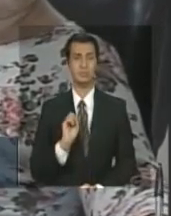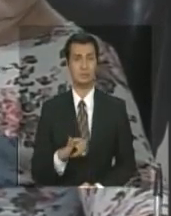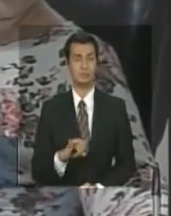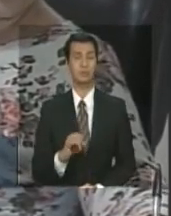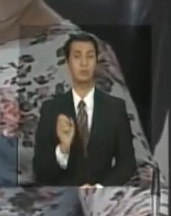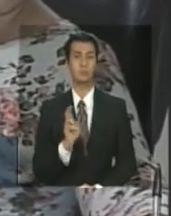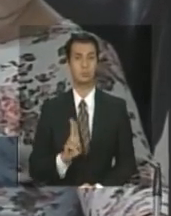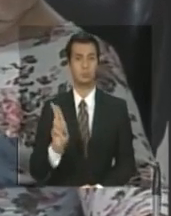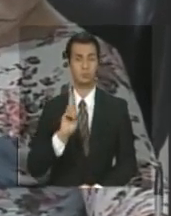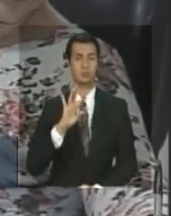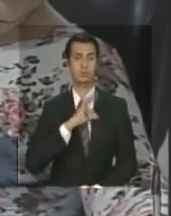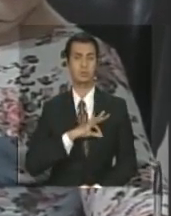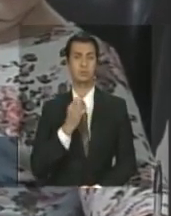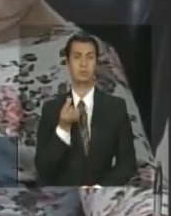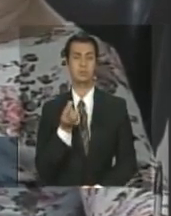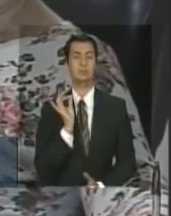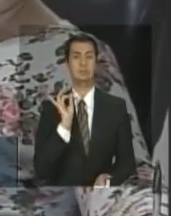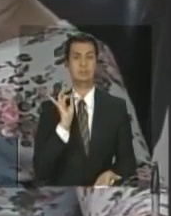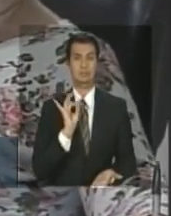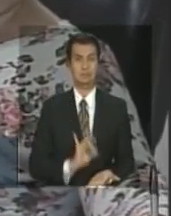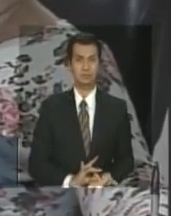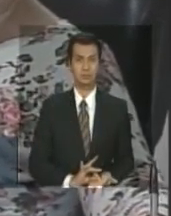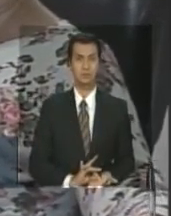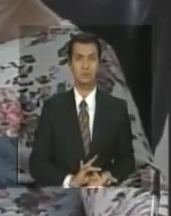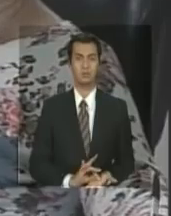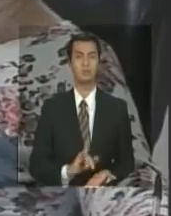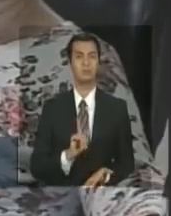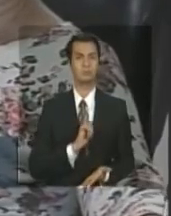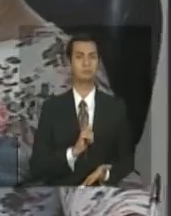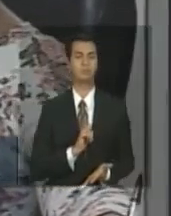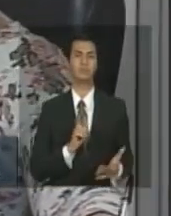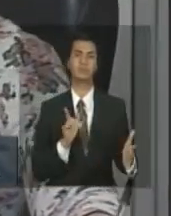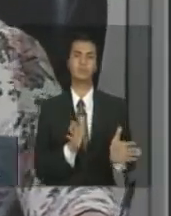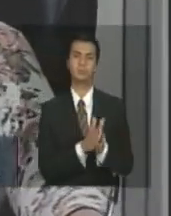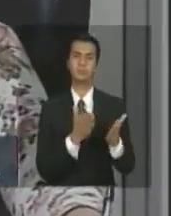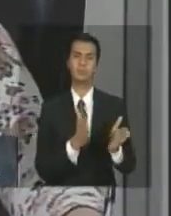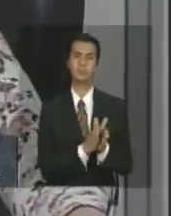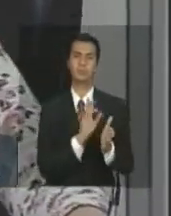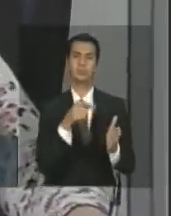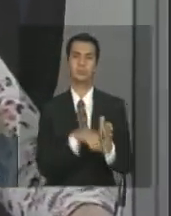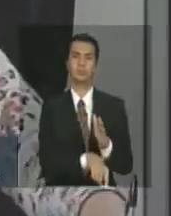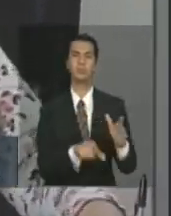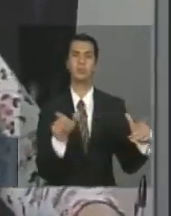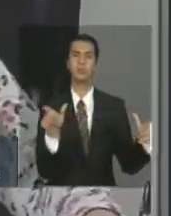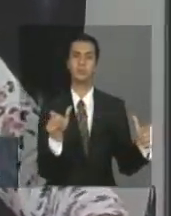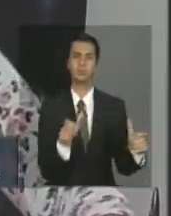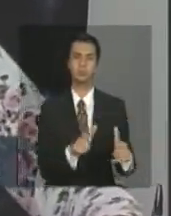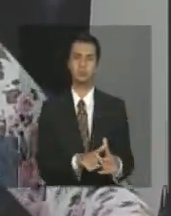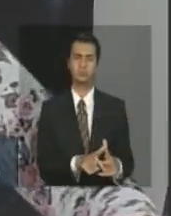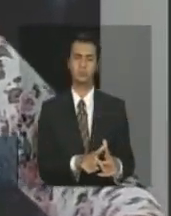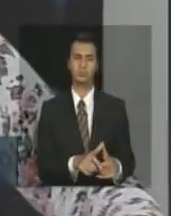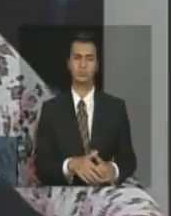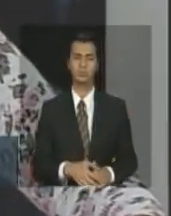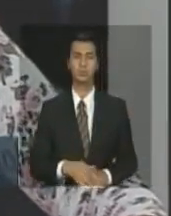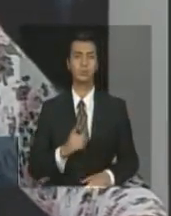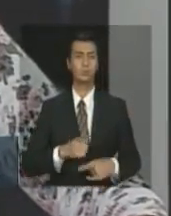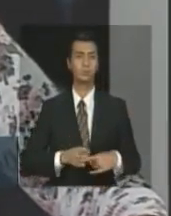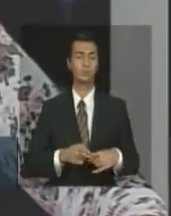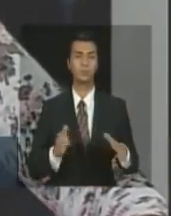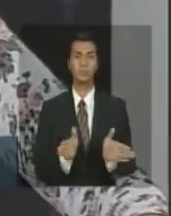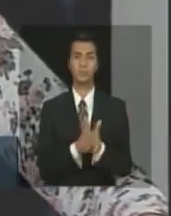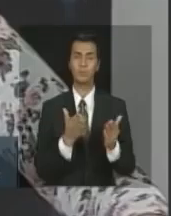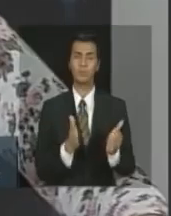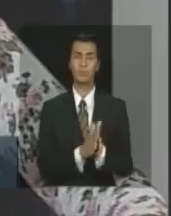renda real, nós temos queda. Porque a população pobre no Brasil caiu em qualquer recorte de